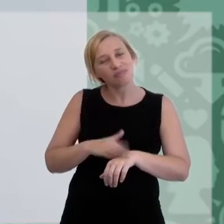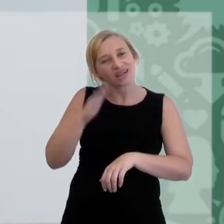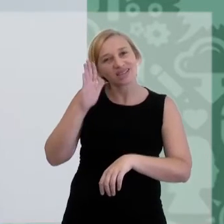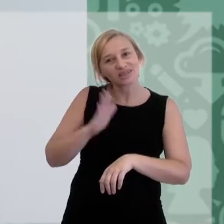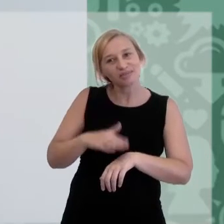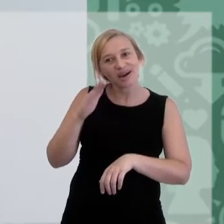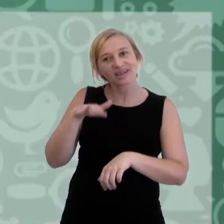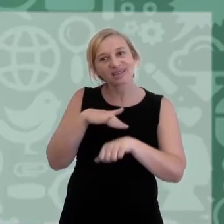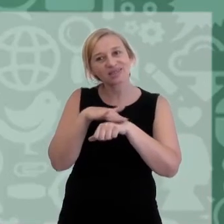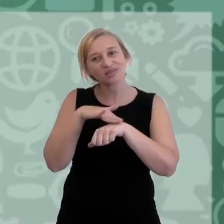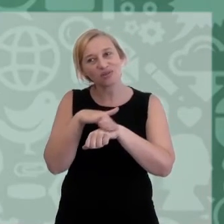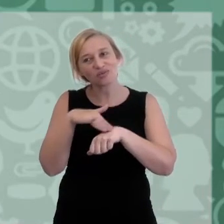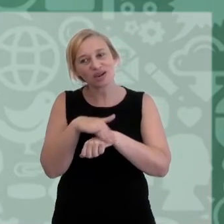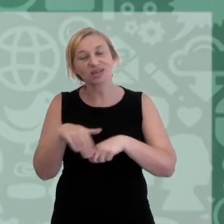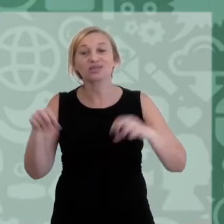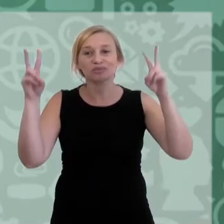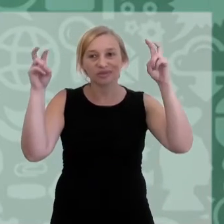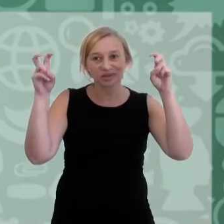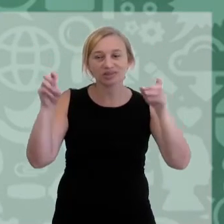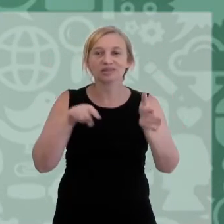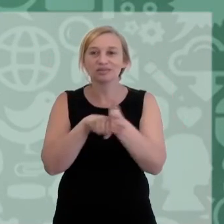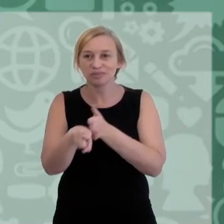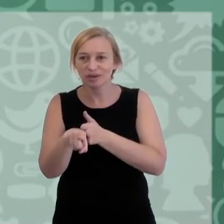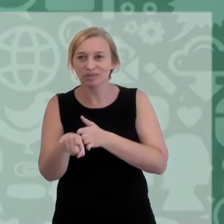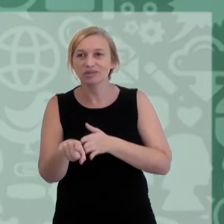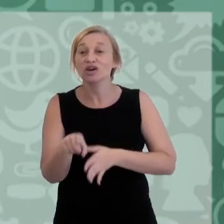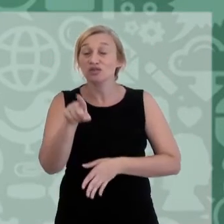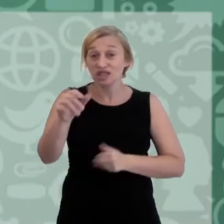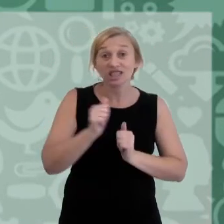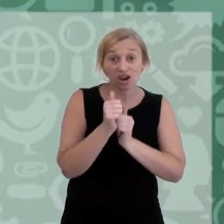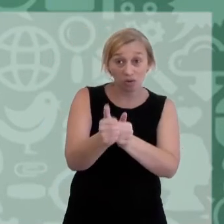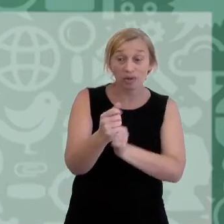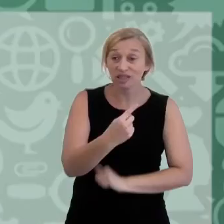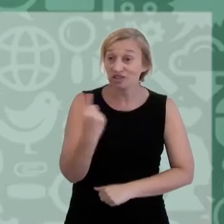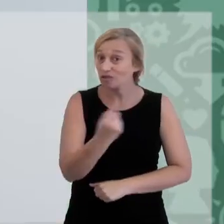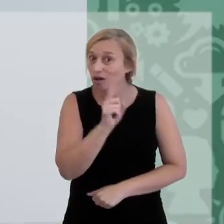fazer mais análises sobre essa pergunta. Você